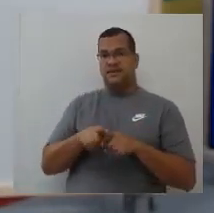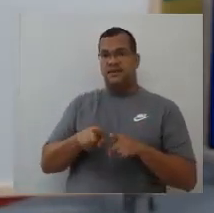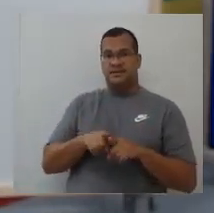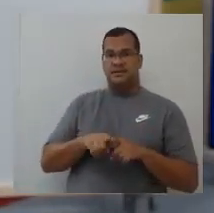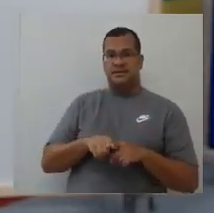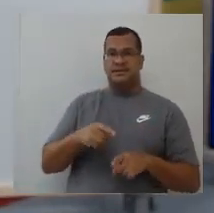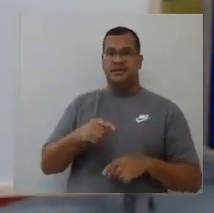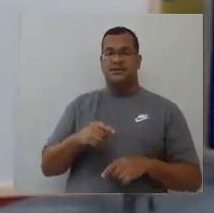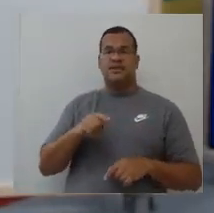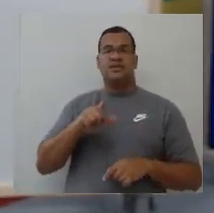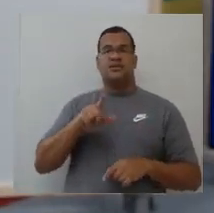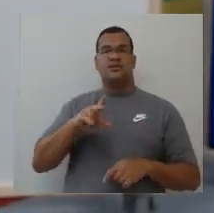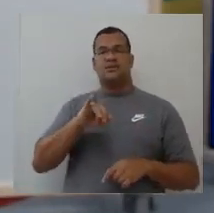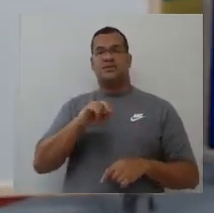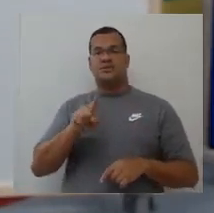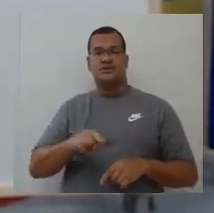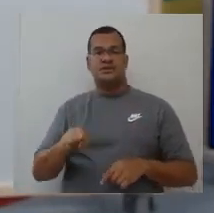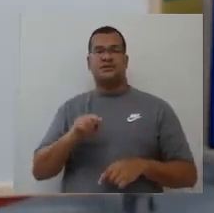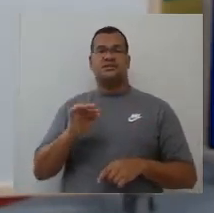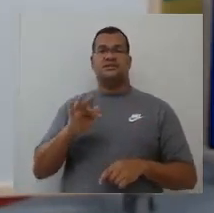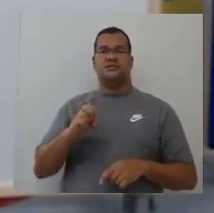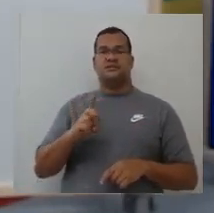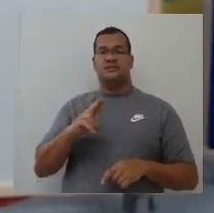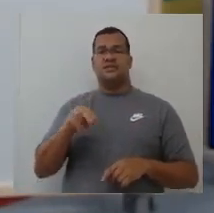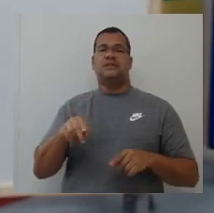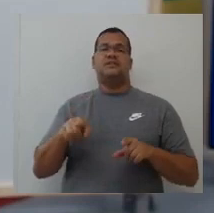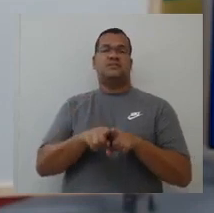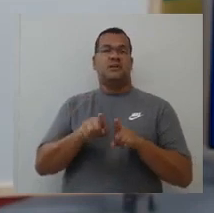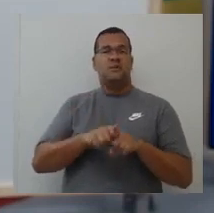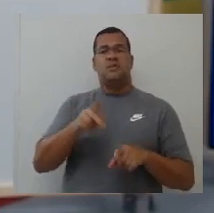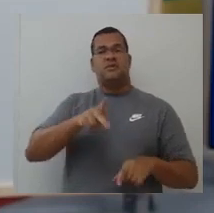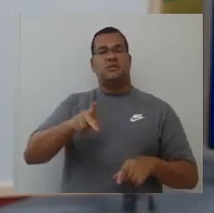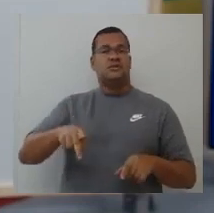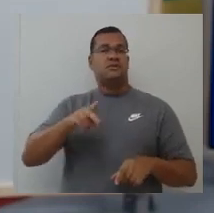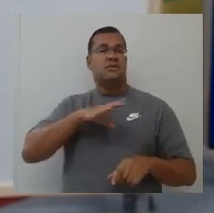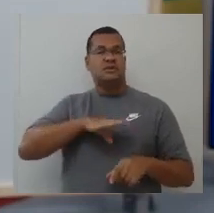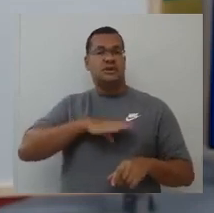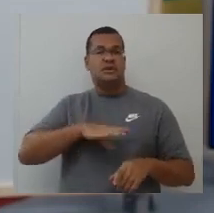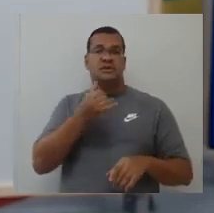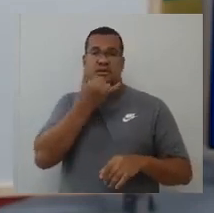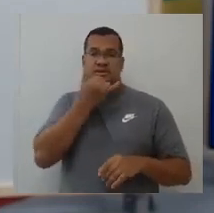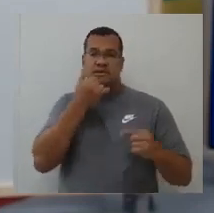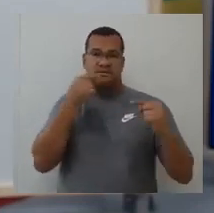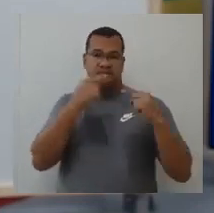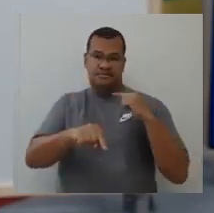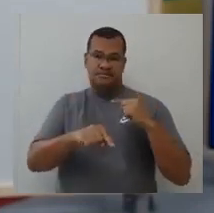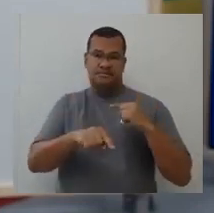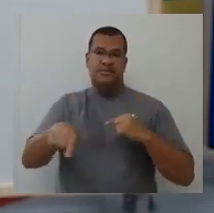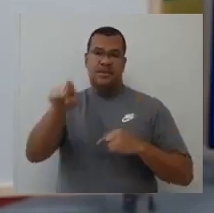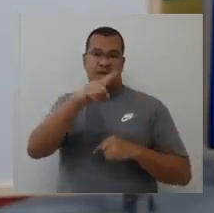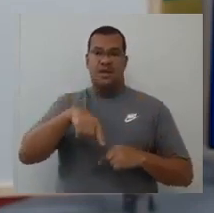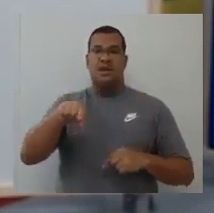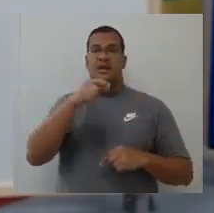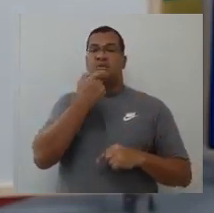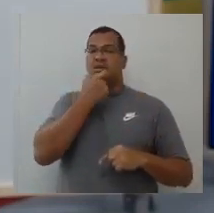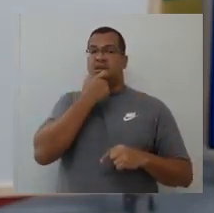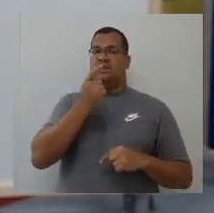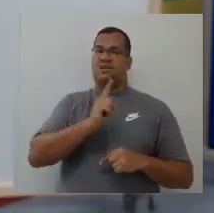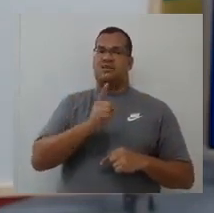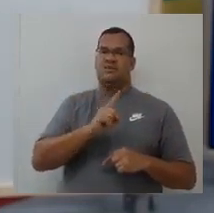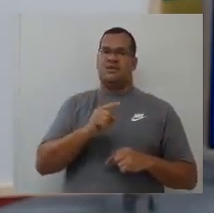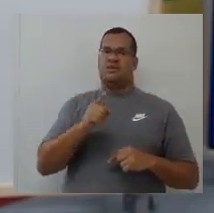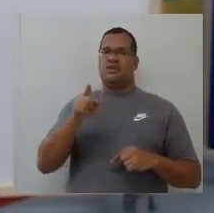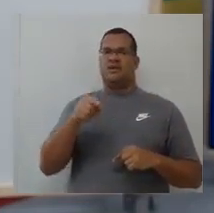meu grande amigo, perdão aos futuros letrólogos, professores de português, mas eu discordo, tá? A língua, Rafael,